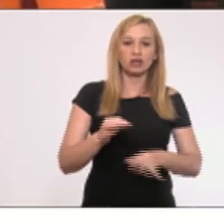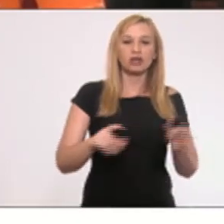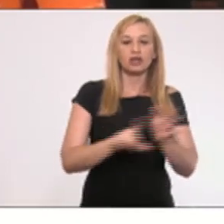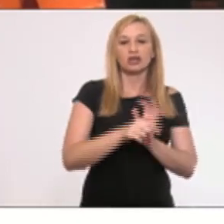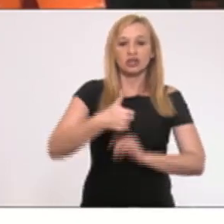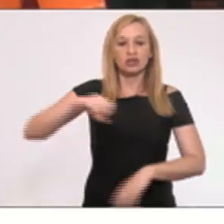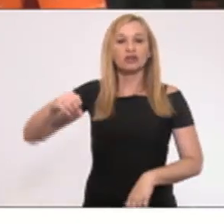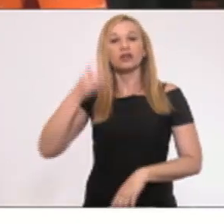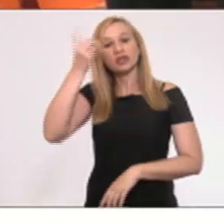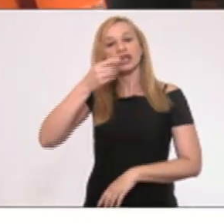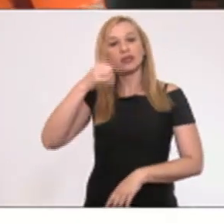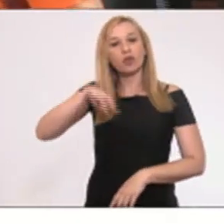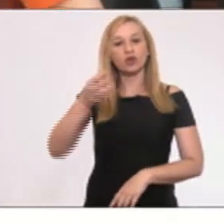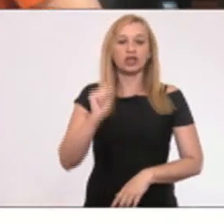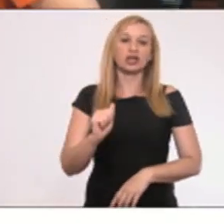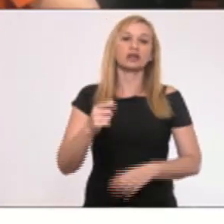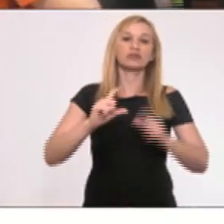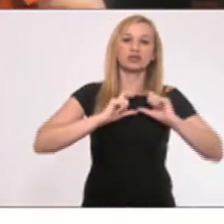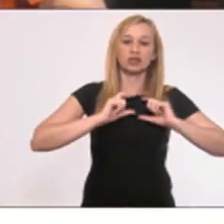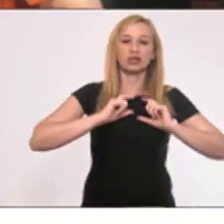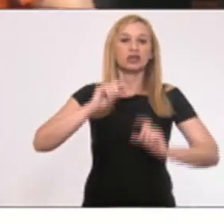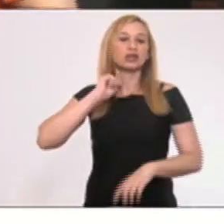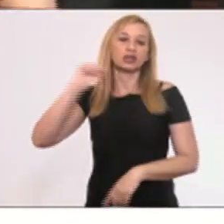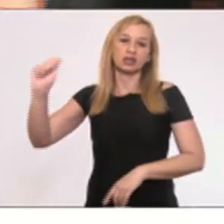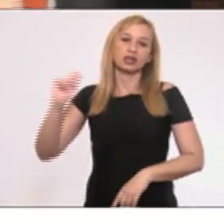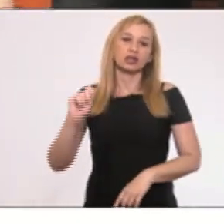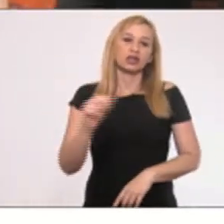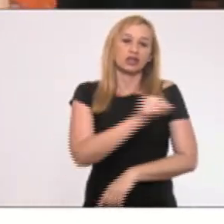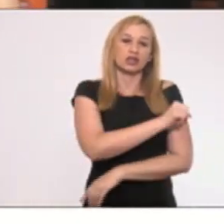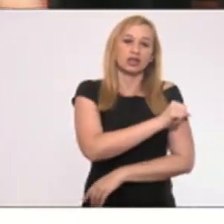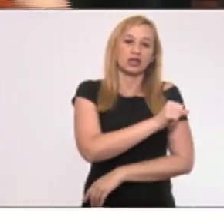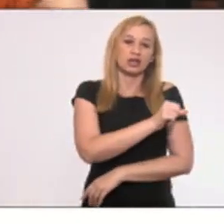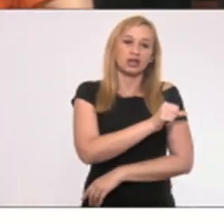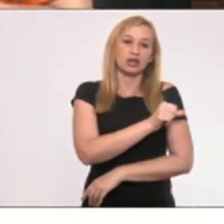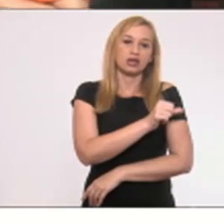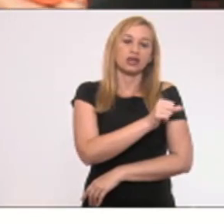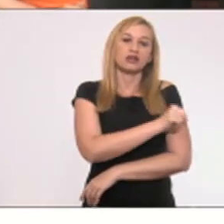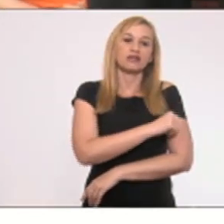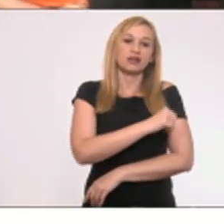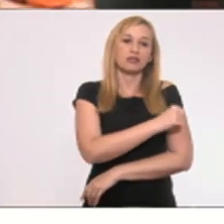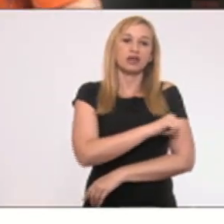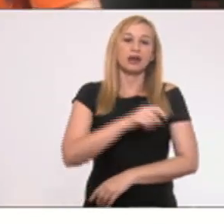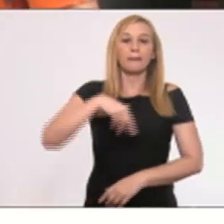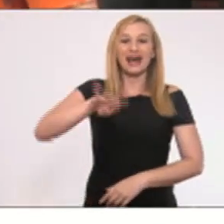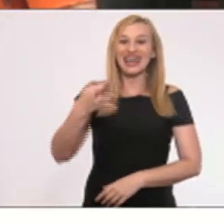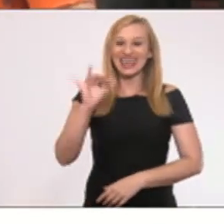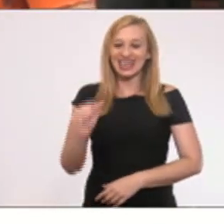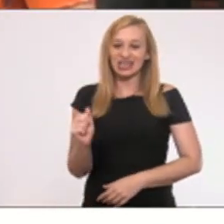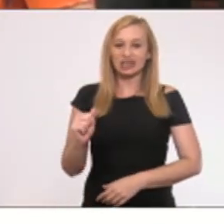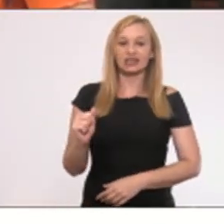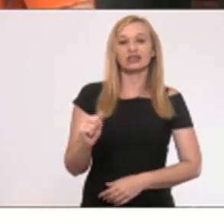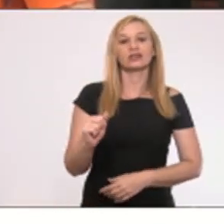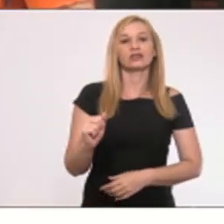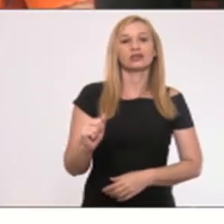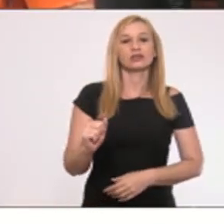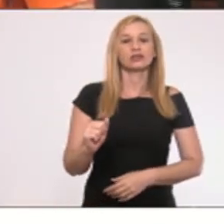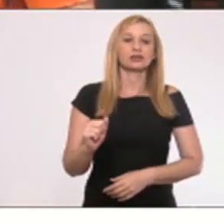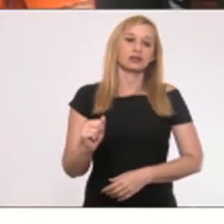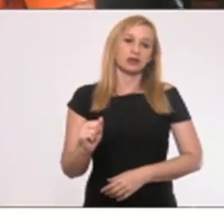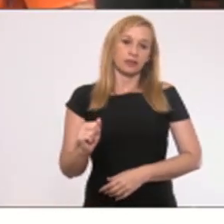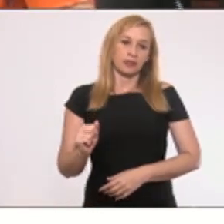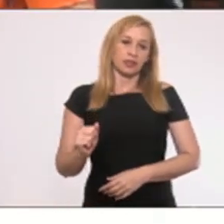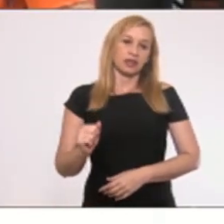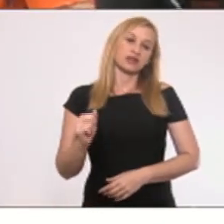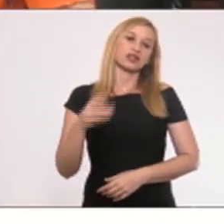Mônica Francisco. Concede medalha Tiradentes ao respectivo diploma à enfermeira Maria Soares, parecida à comissão de normas internas e proposição externa favorável, relator